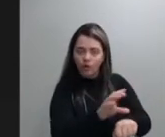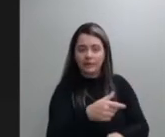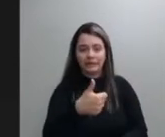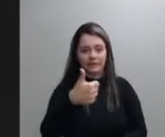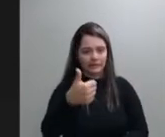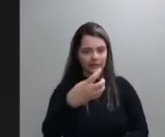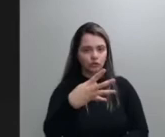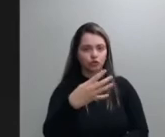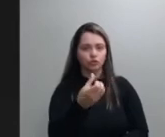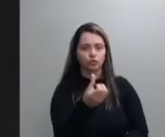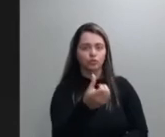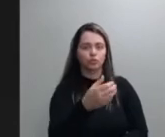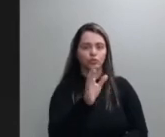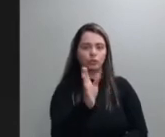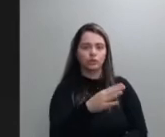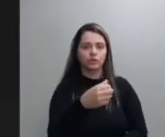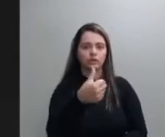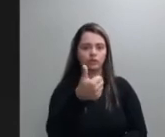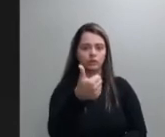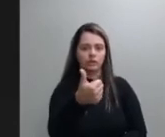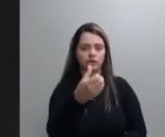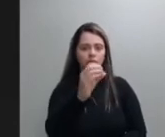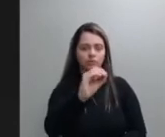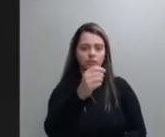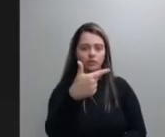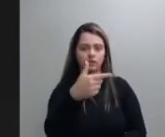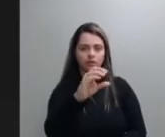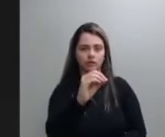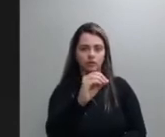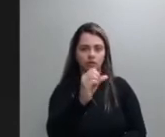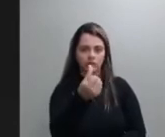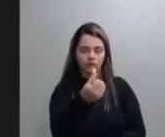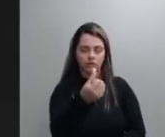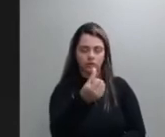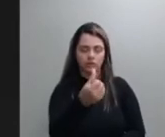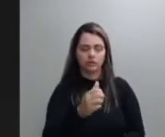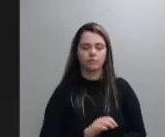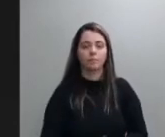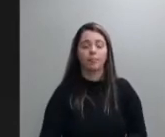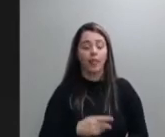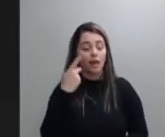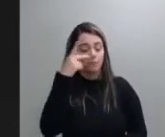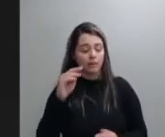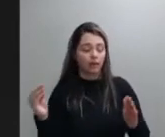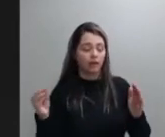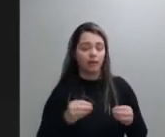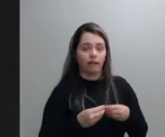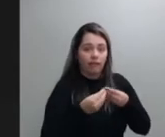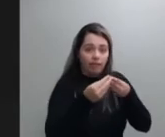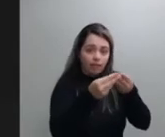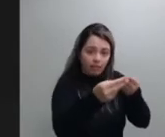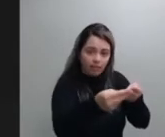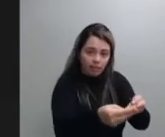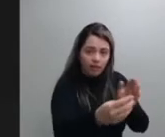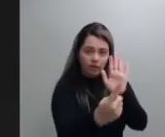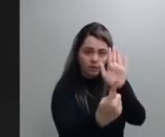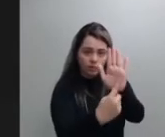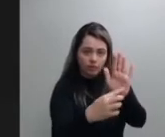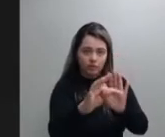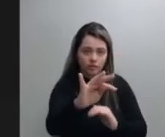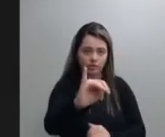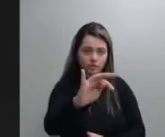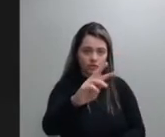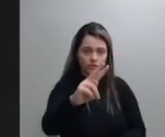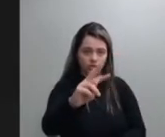2016 apenas quanto a data limite para a entrega dos títulos abro aspas somente serão considerados para